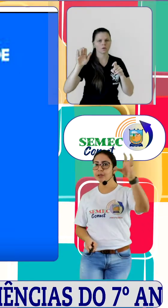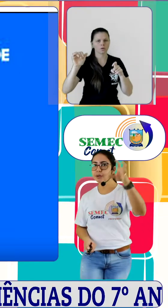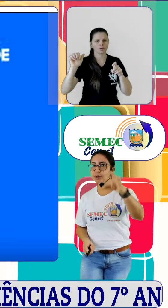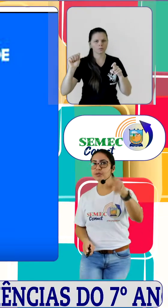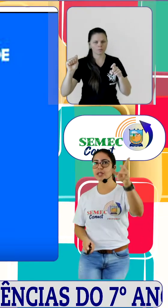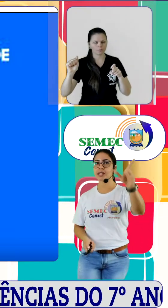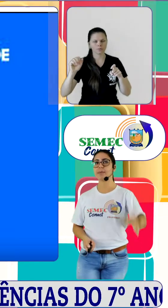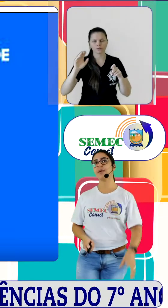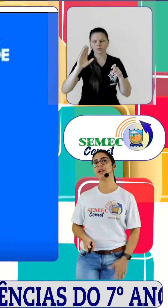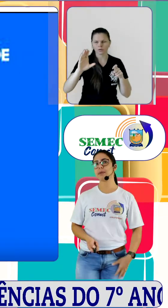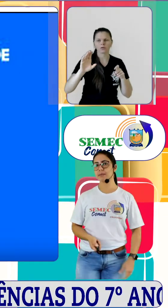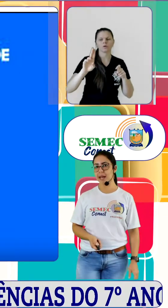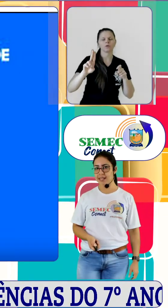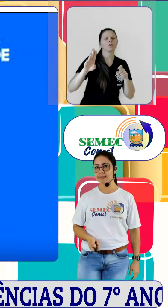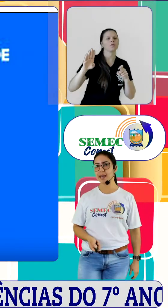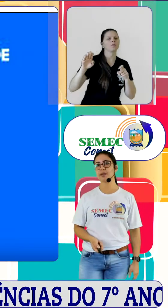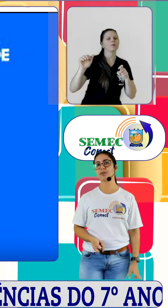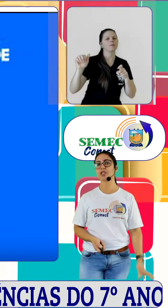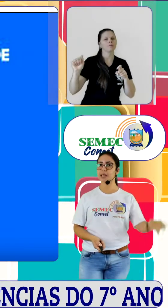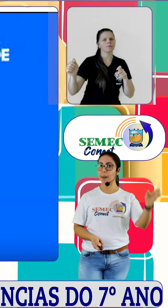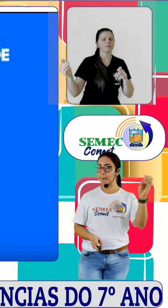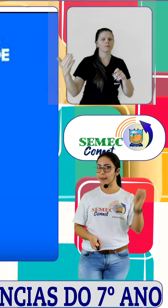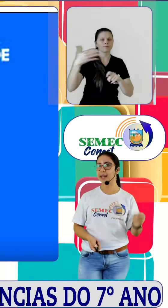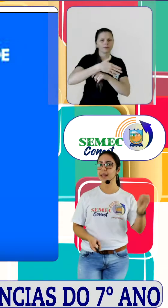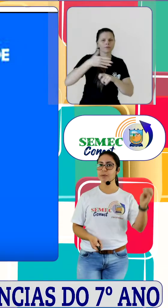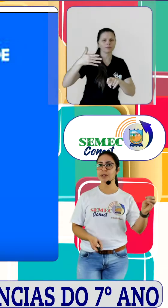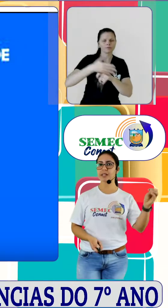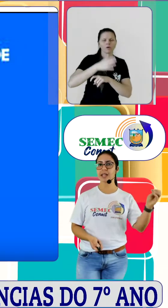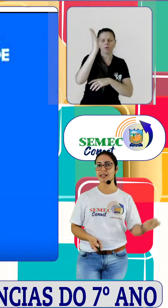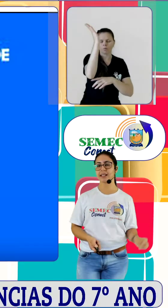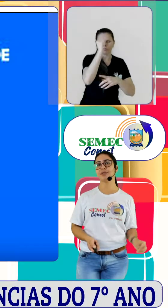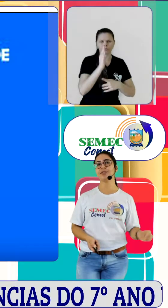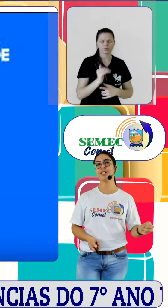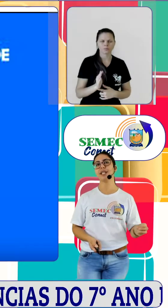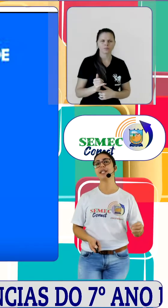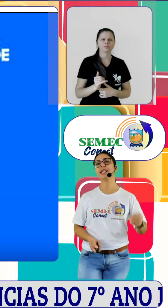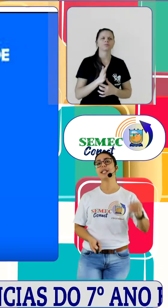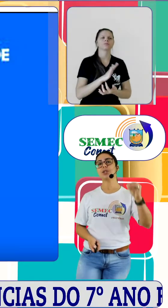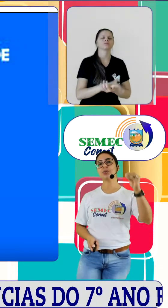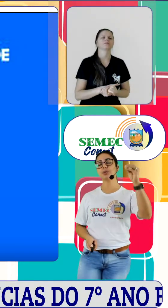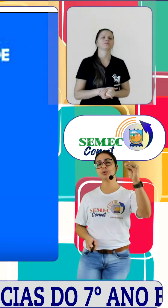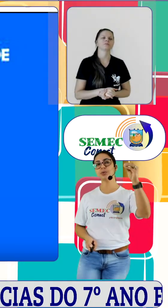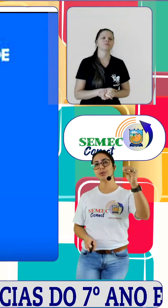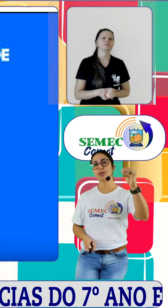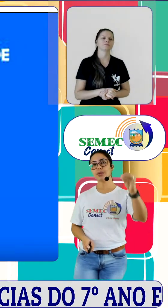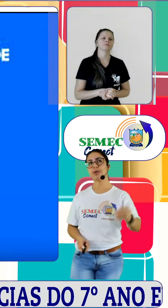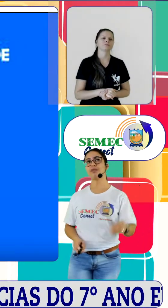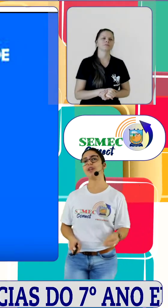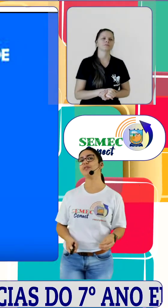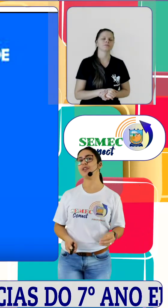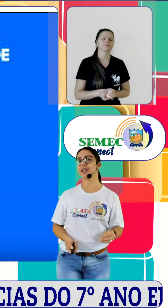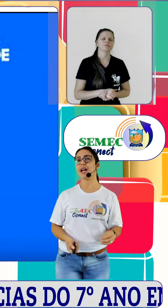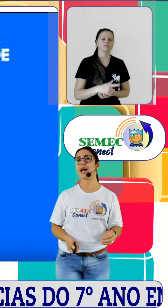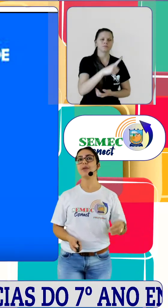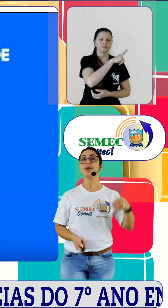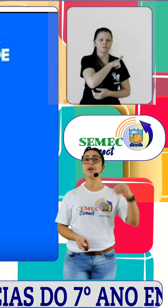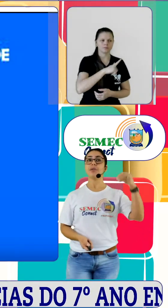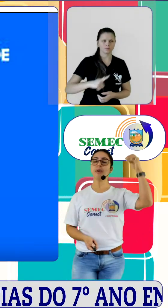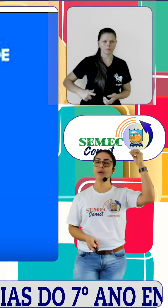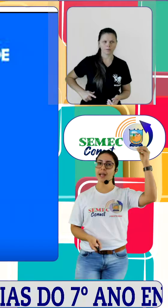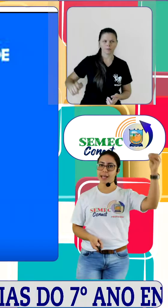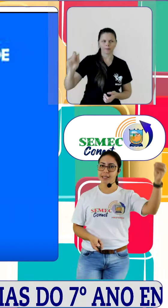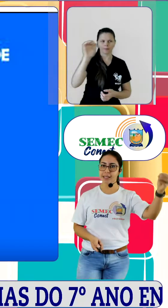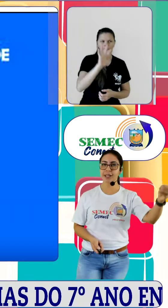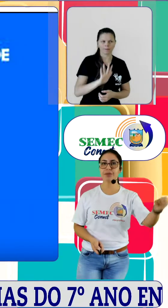estavam inclusos nesse programa Mais Médicos, que também é uma iniciativa, né, do governo federal